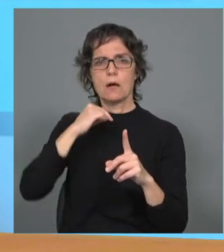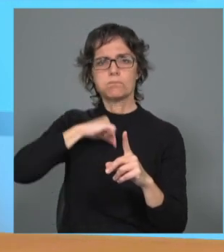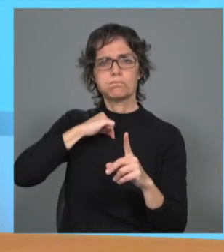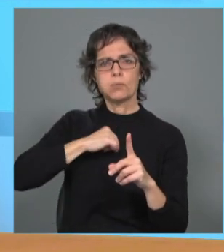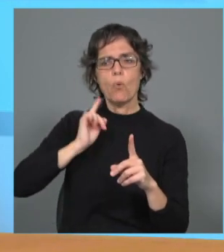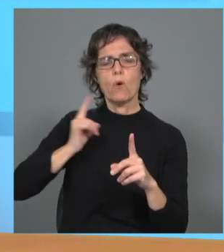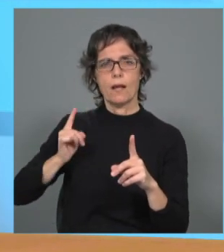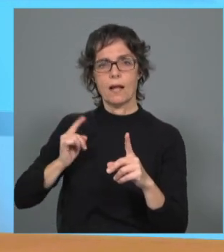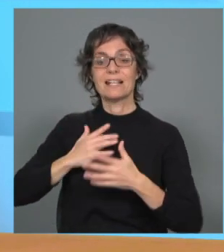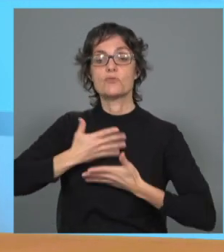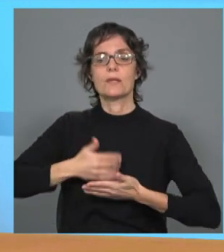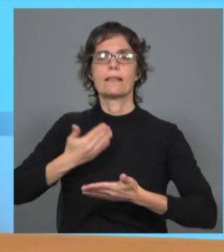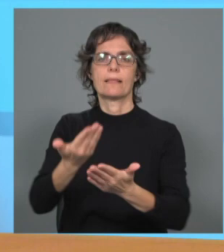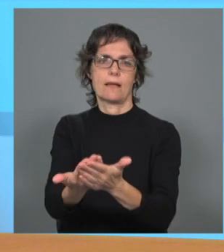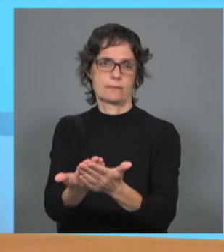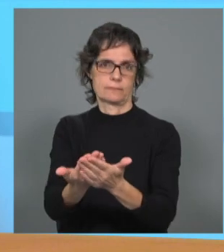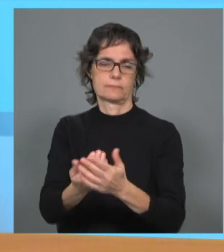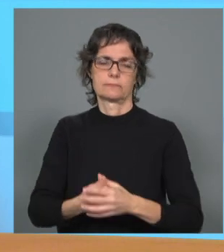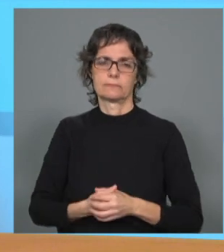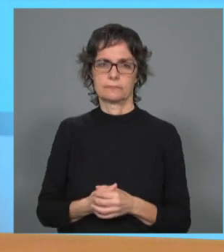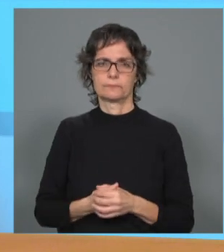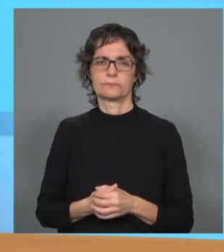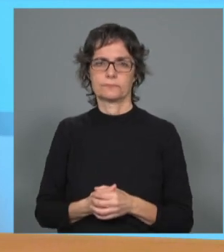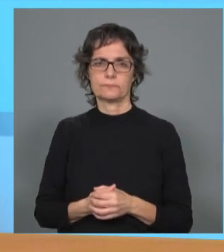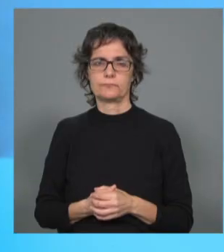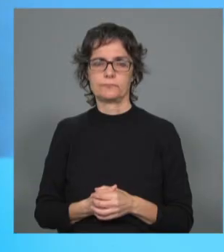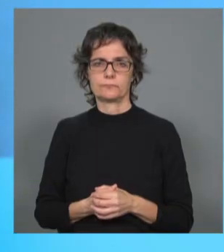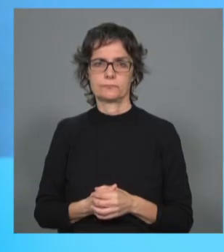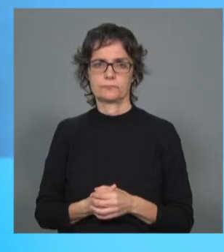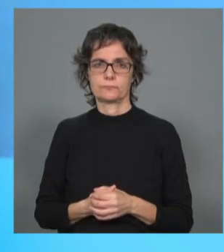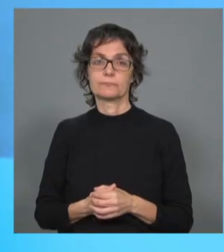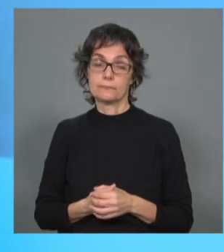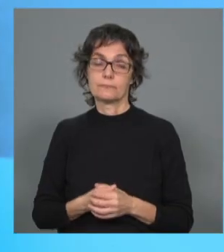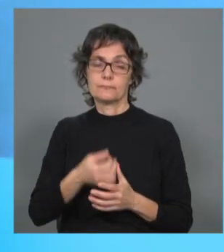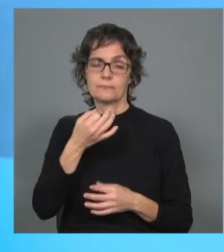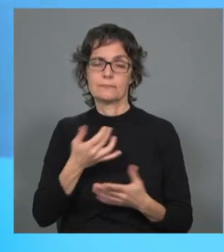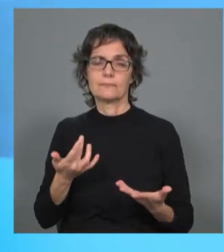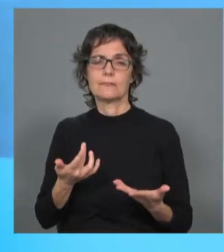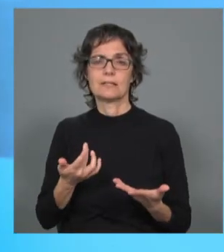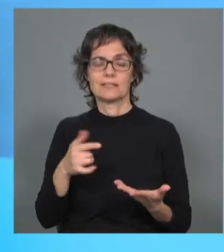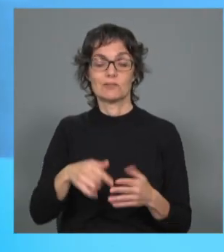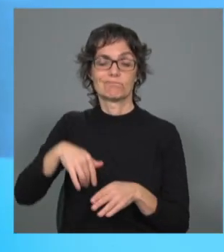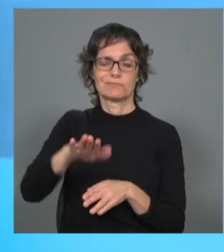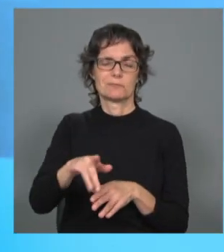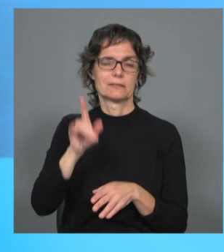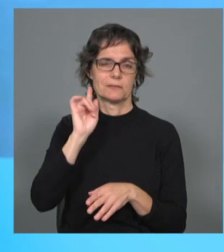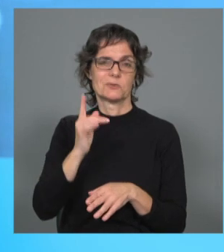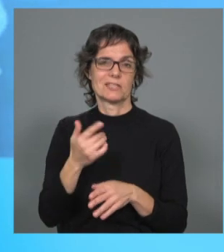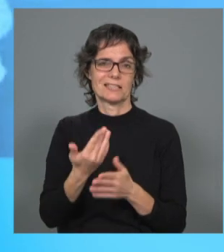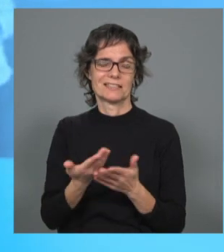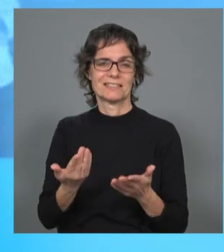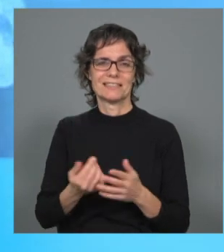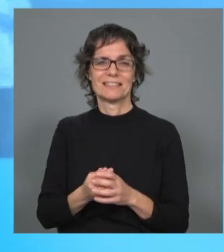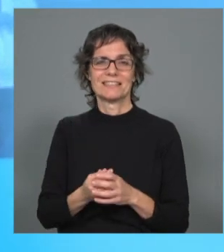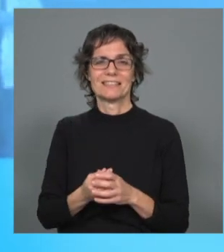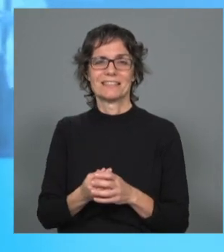estar disponível para os entregar. Sobretudo, acredito que sim, que seja essa o passo decisivo a dar, e